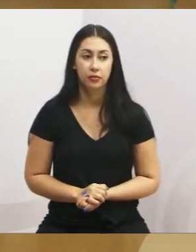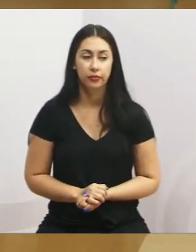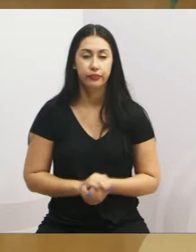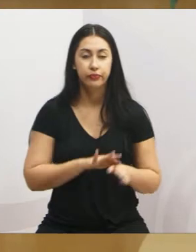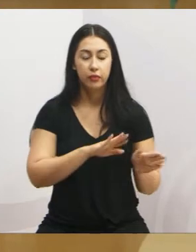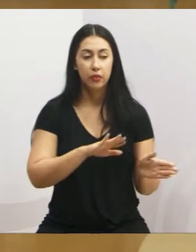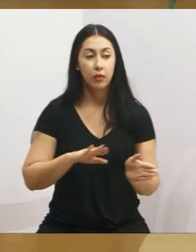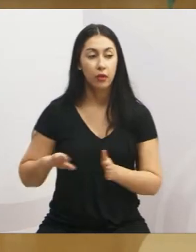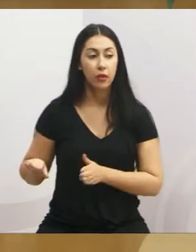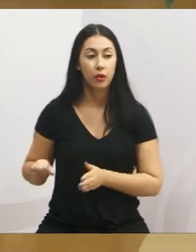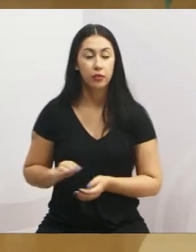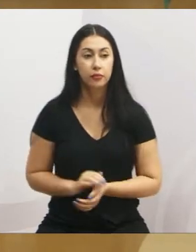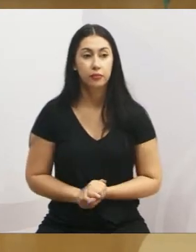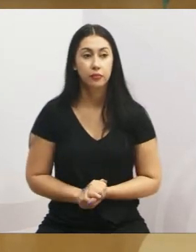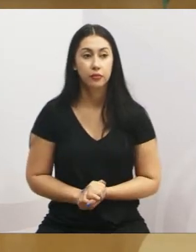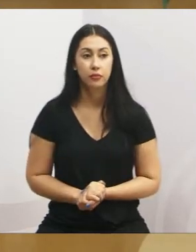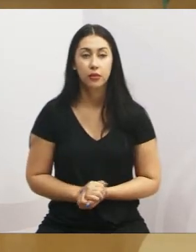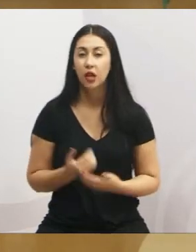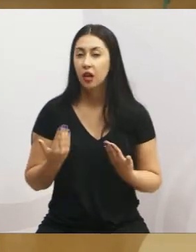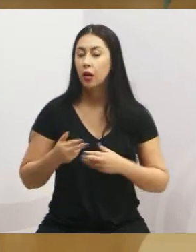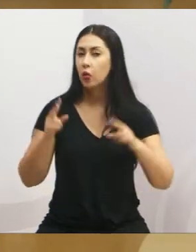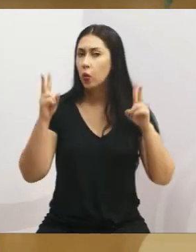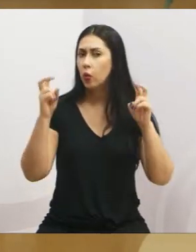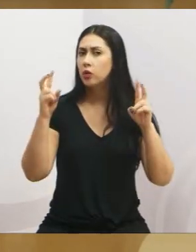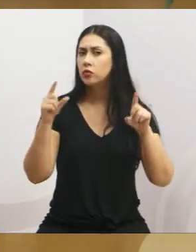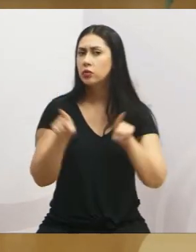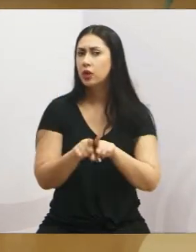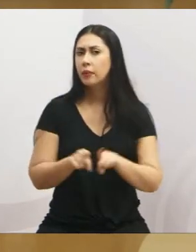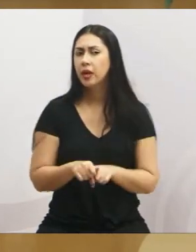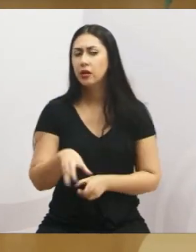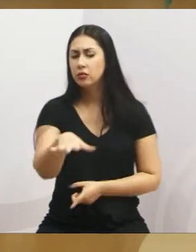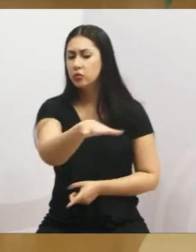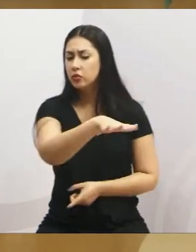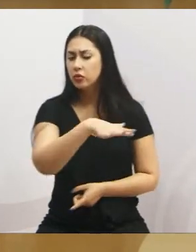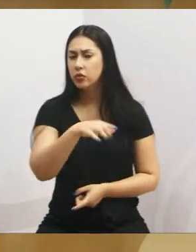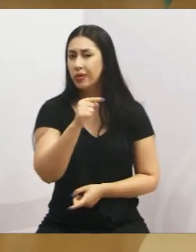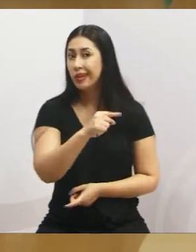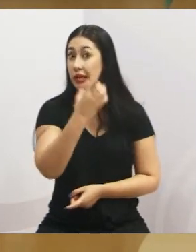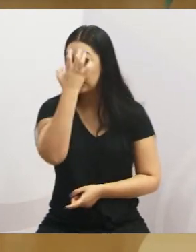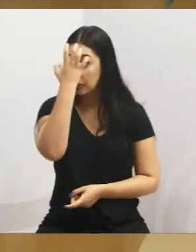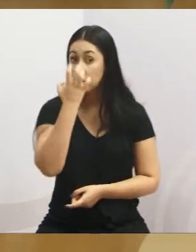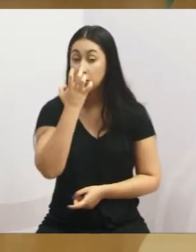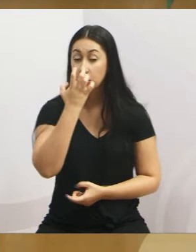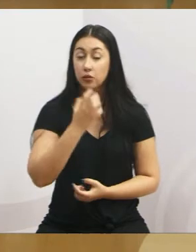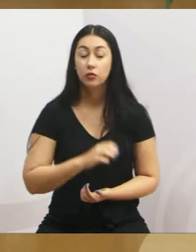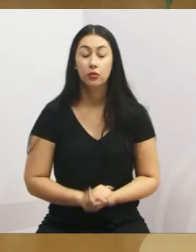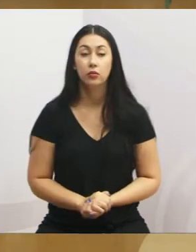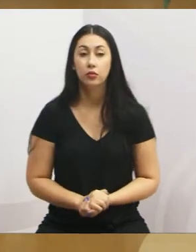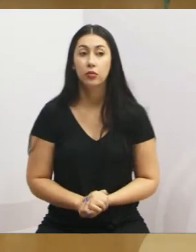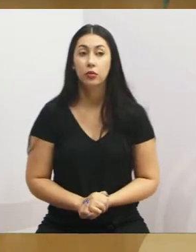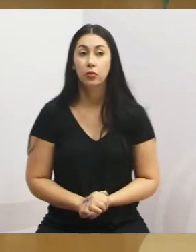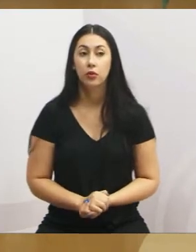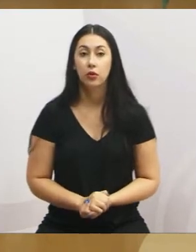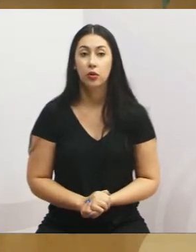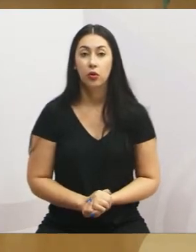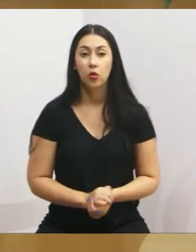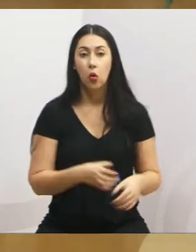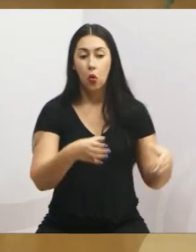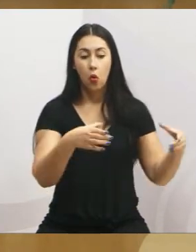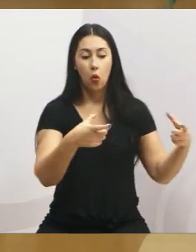Mudando de assunto, mas um assunto também daquela região oeste, muito sério, ligado ao condomínio